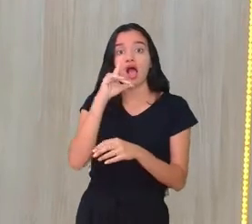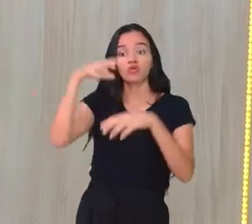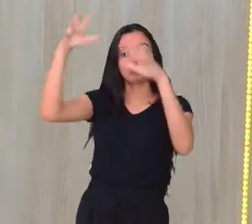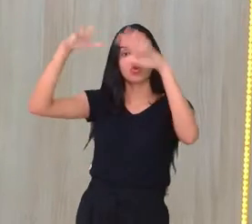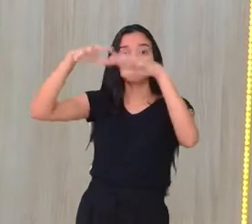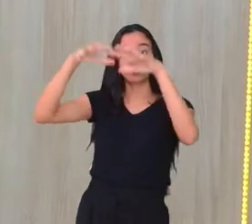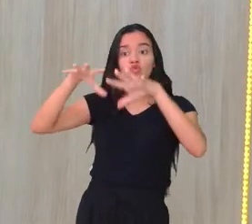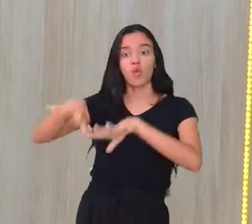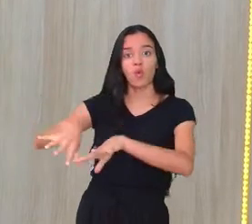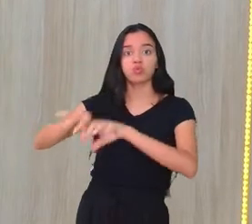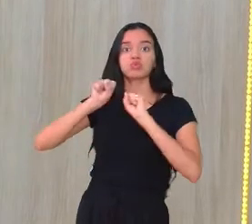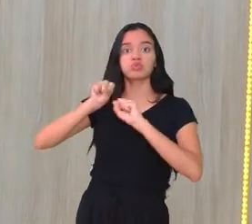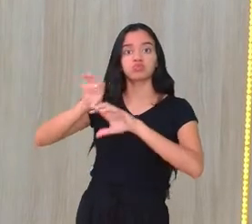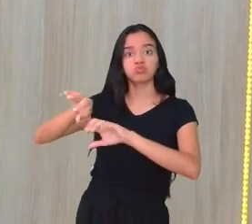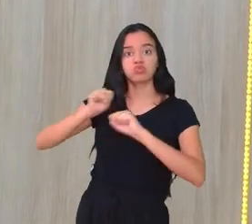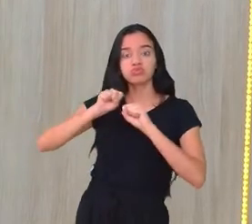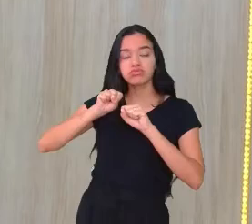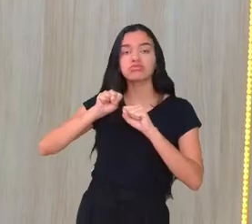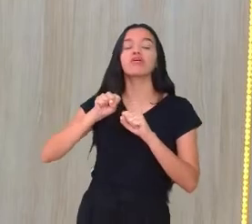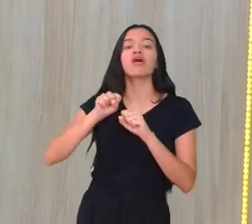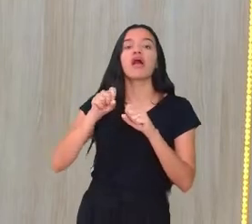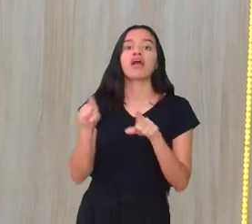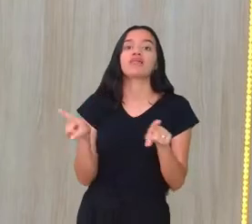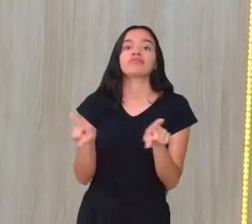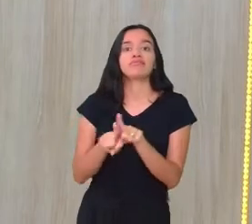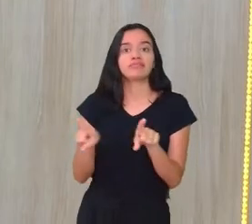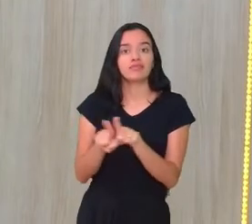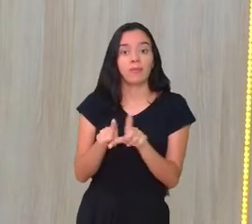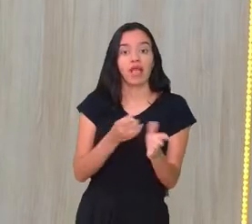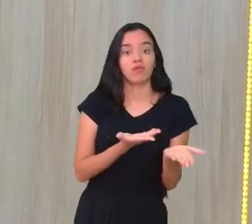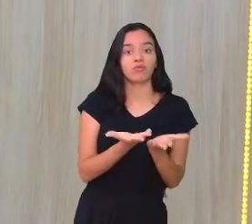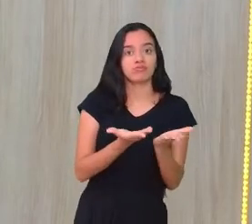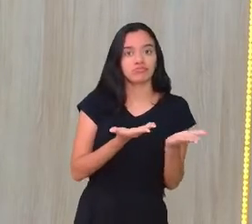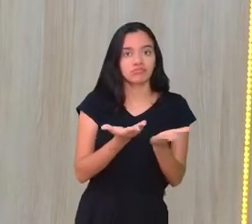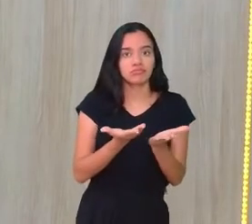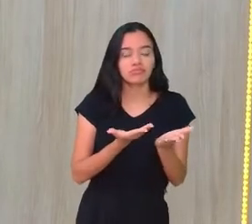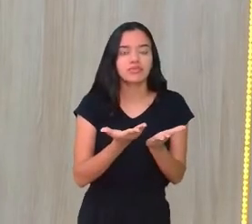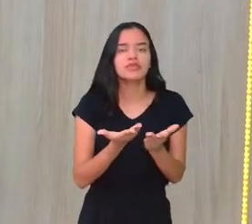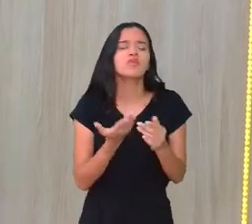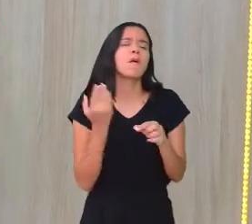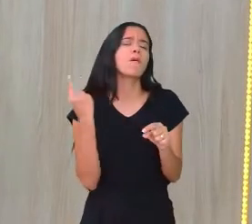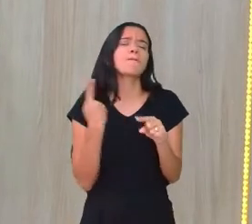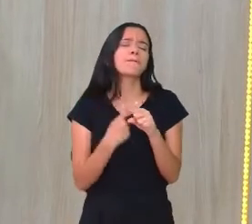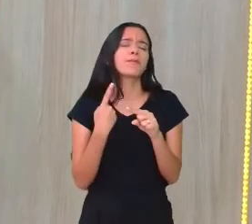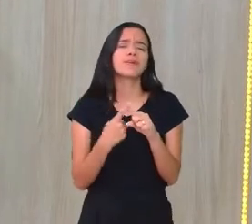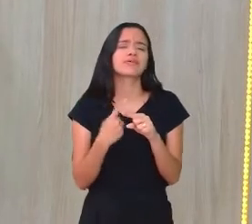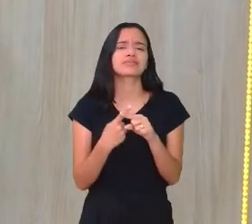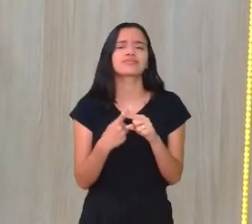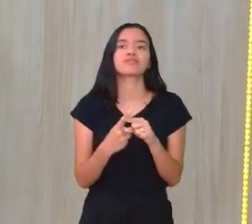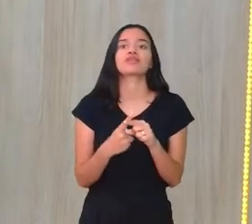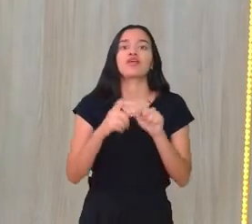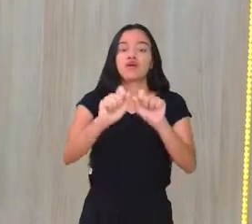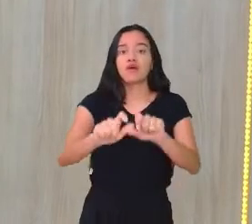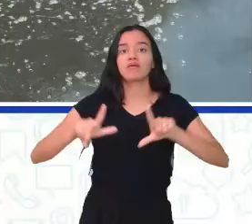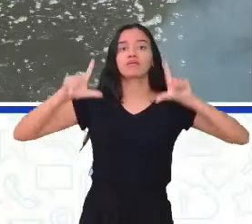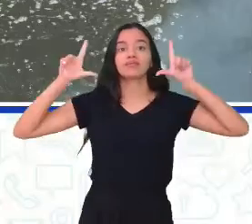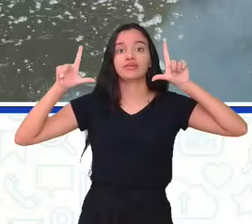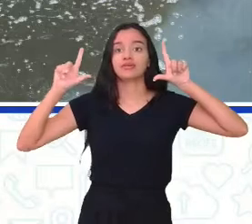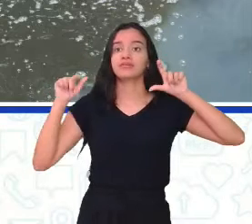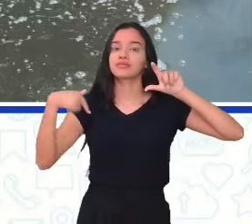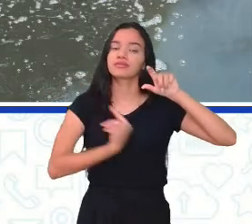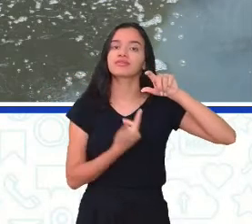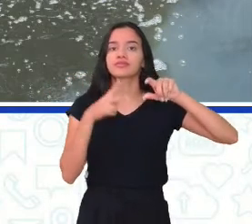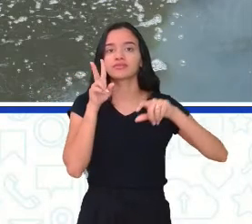está relacionada ao saneamento básico também. E por quê, professor? Bota aí na tela para a gente ver, por